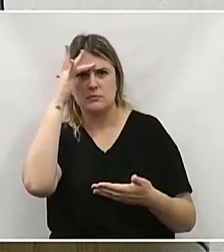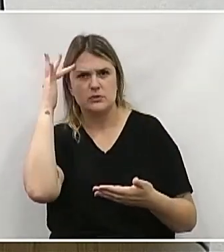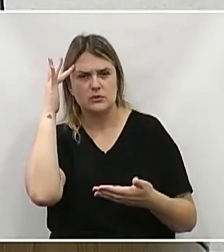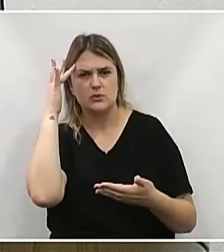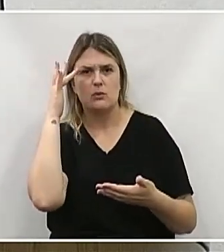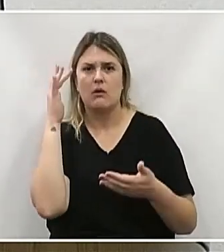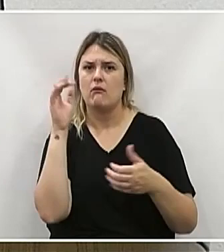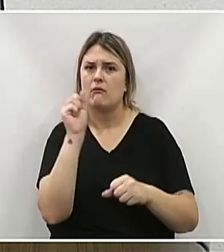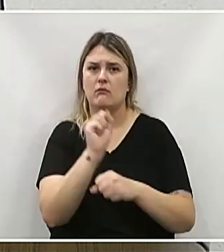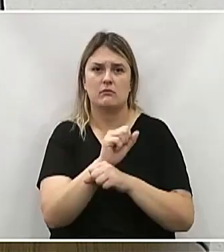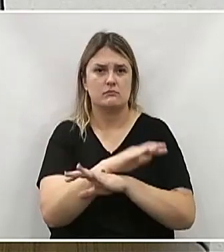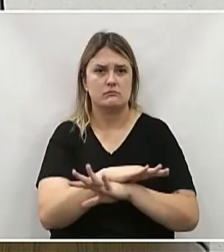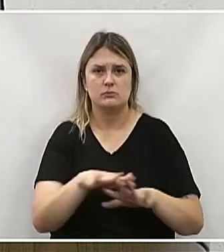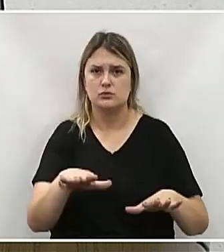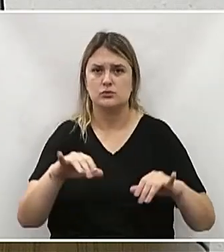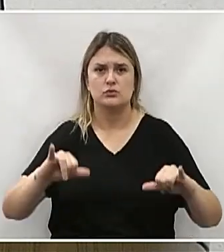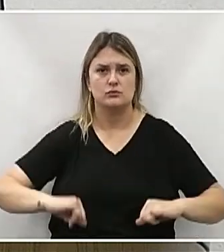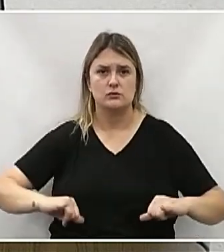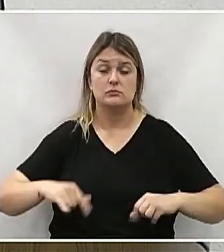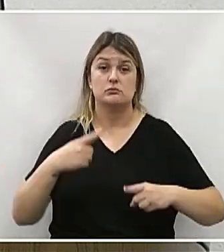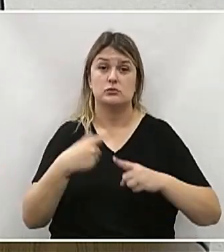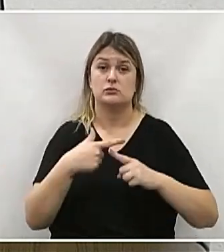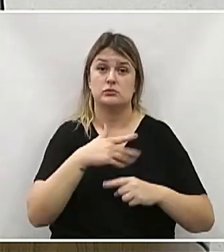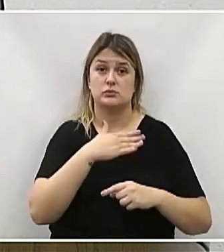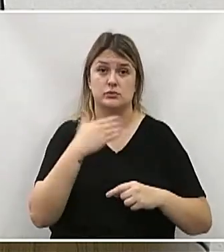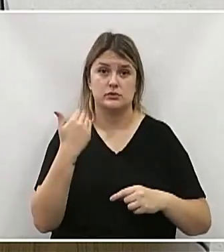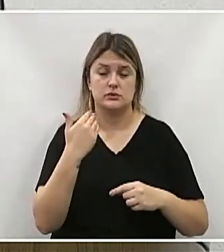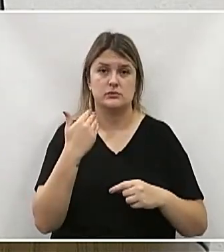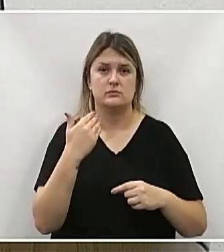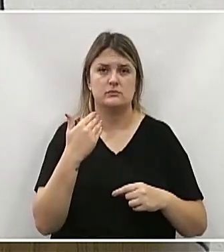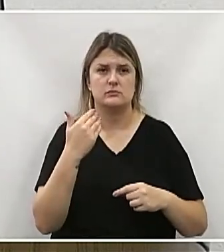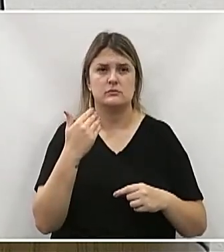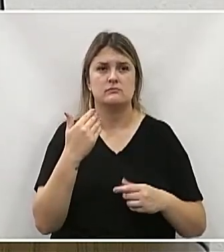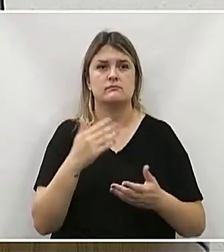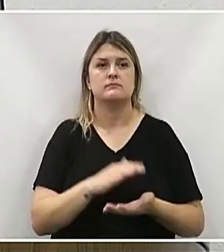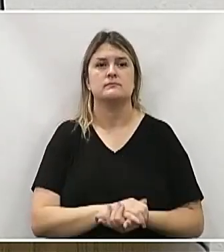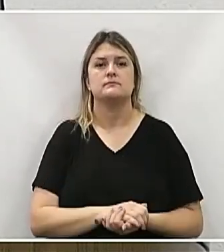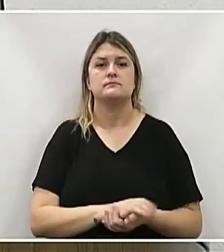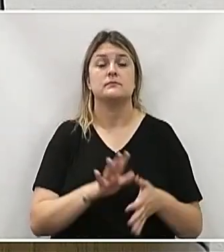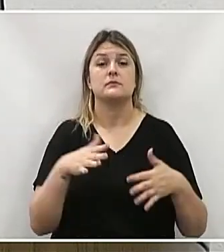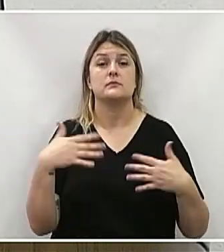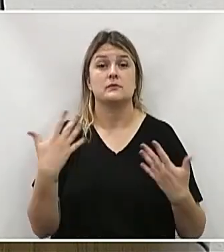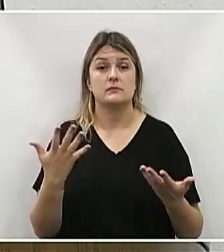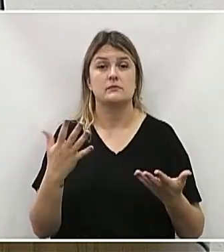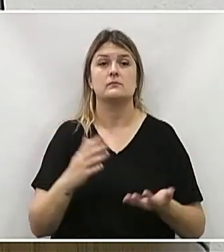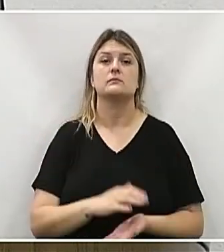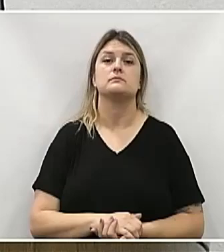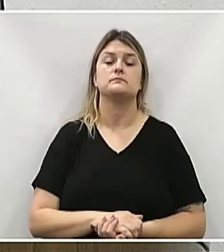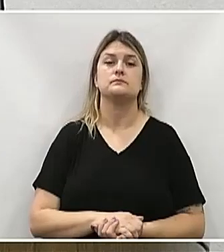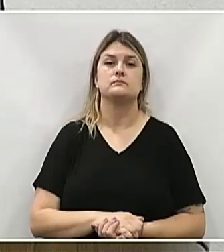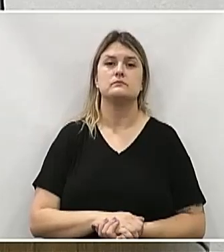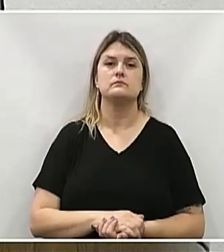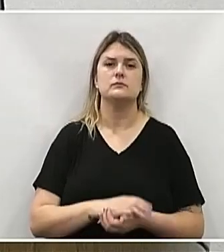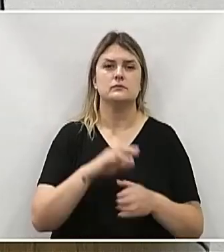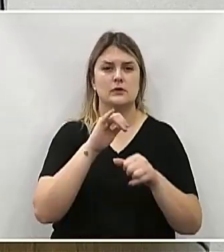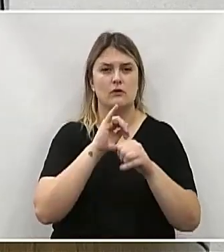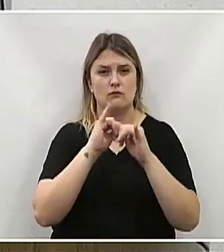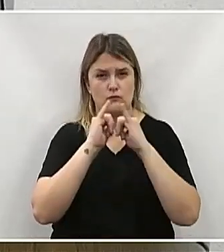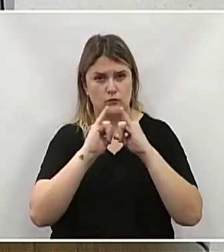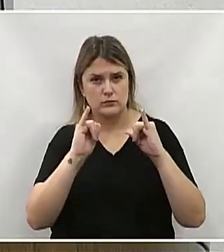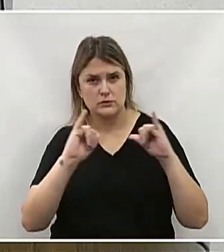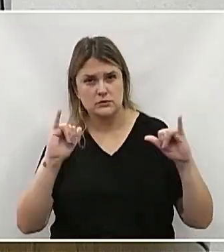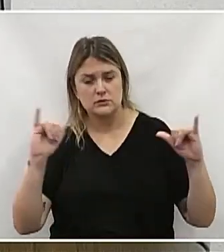desse sofrimento dessa forma então todos toda toda notícia